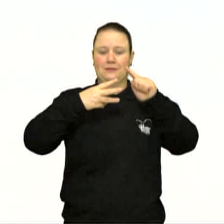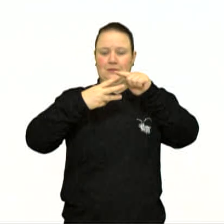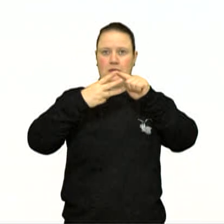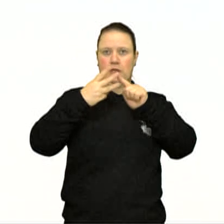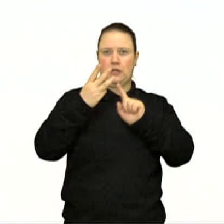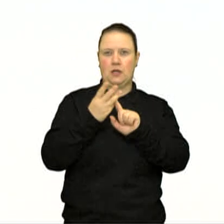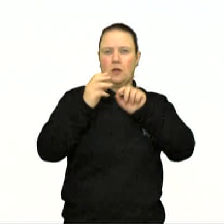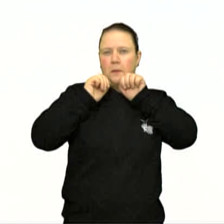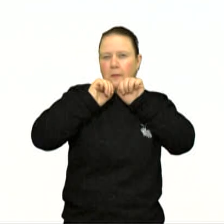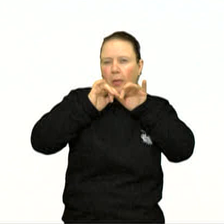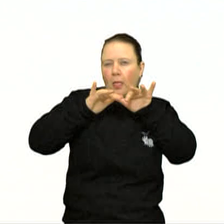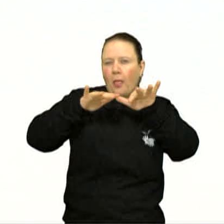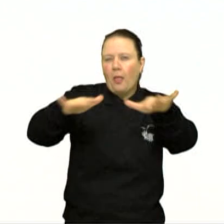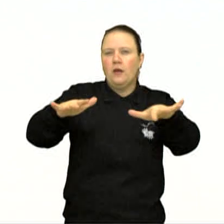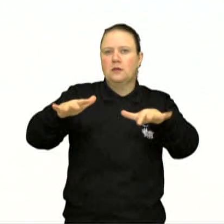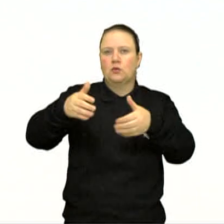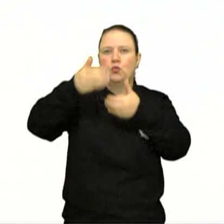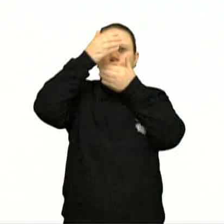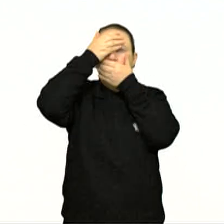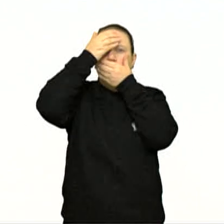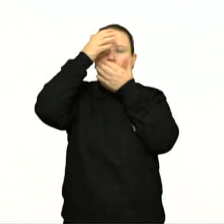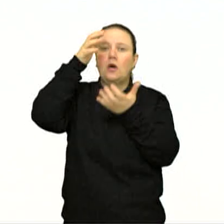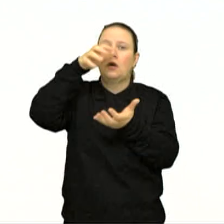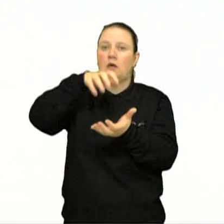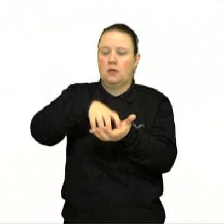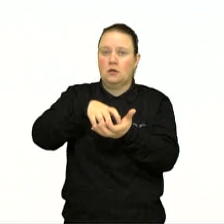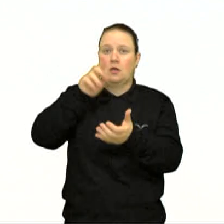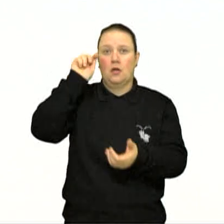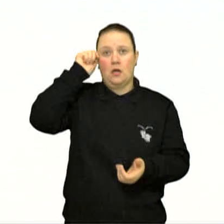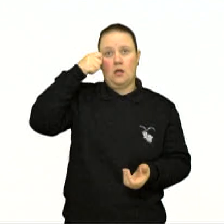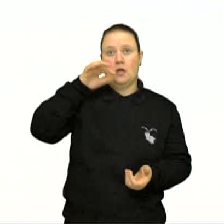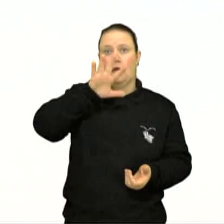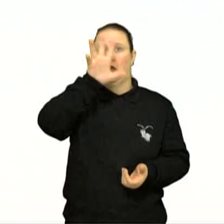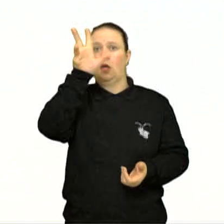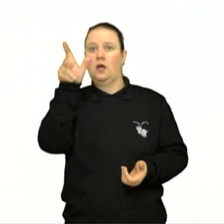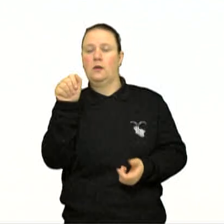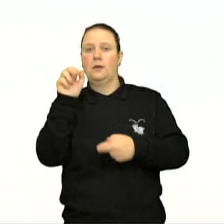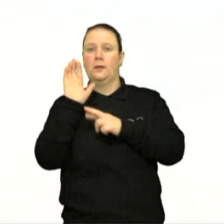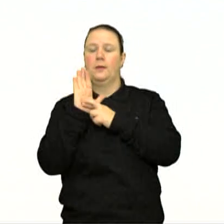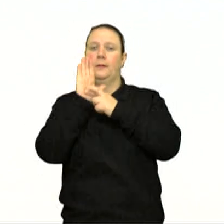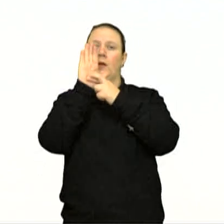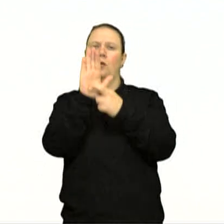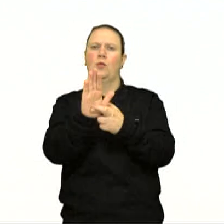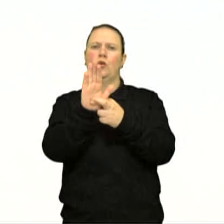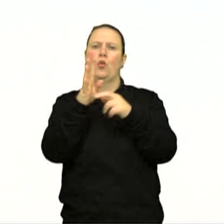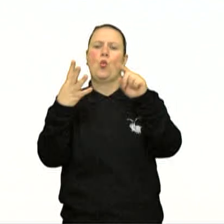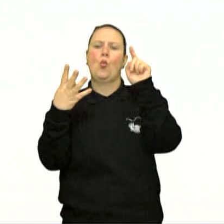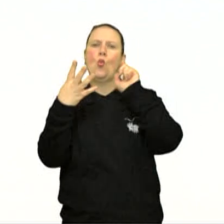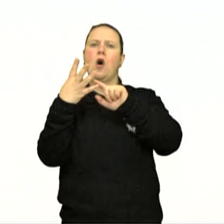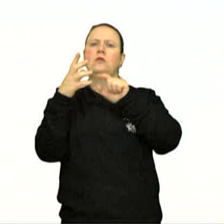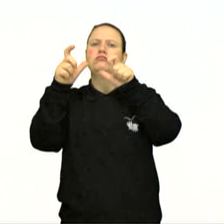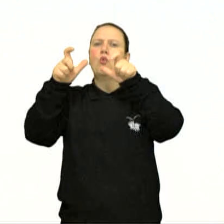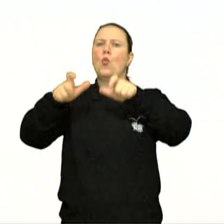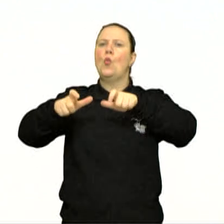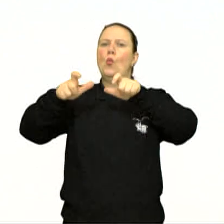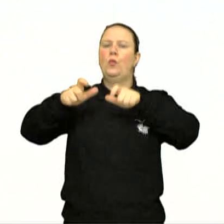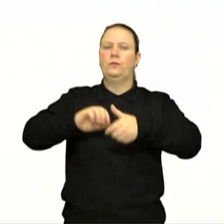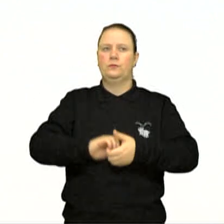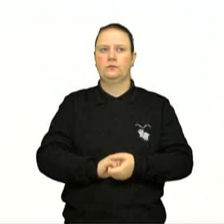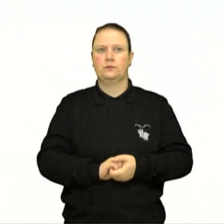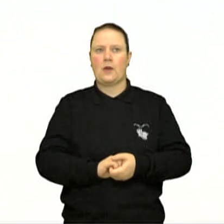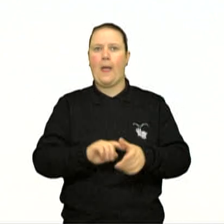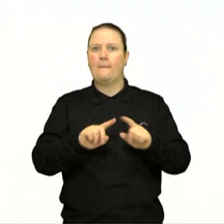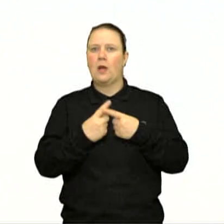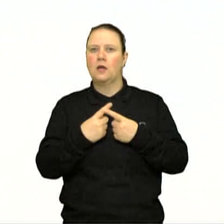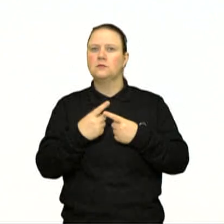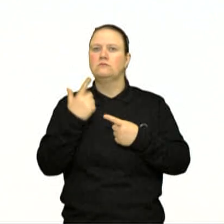de expansão do Islã. A África representa um quarto espaço, menos central no passado muçulmano, mas ganhando cada